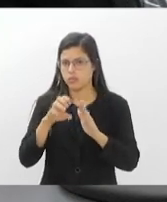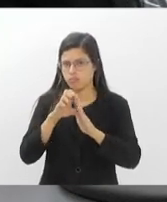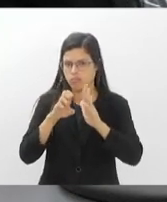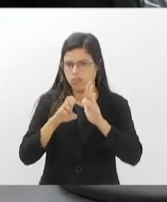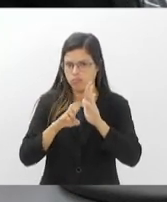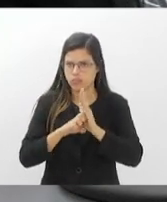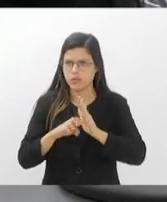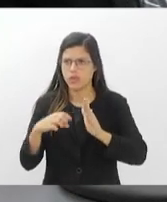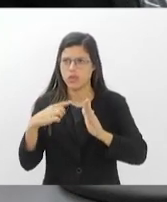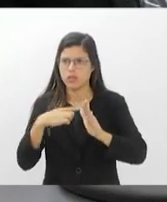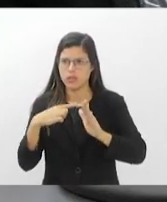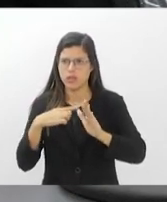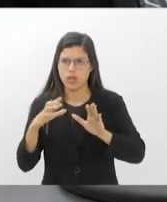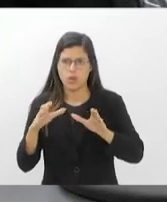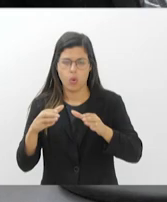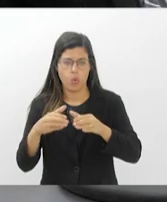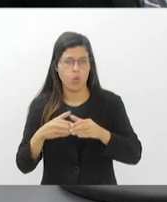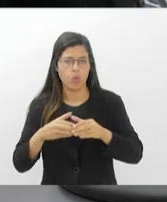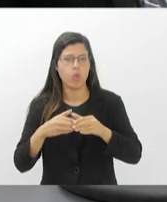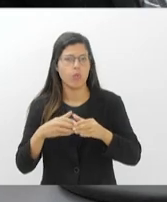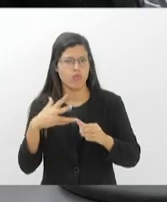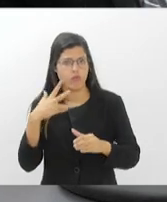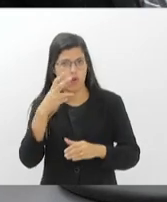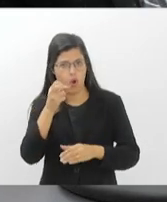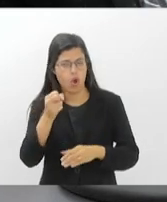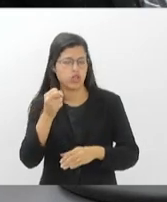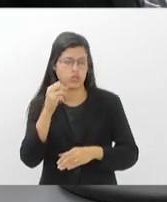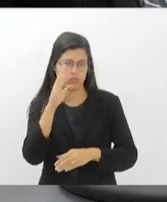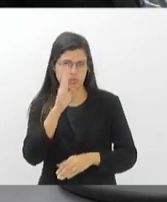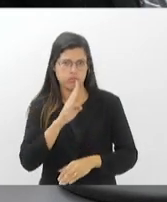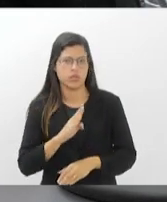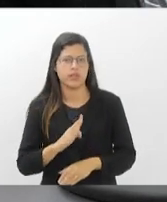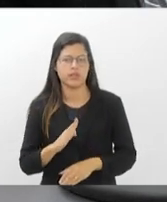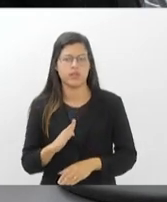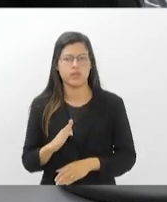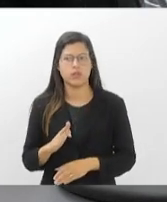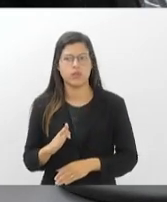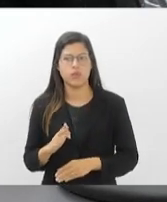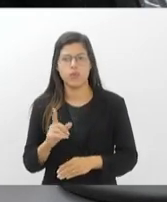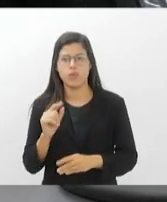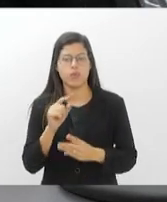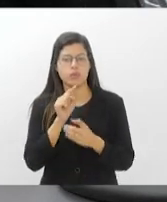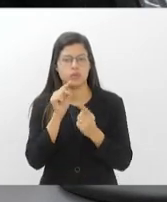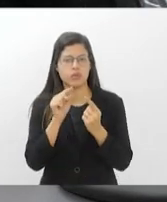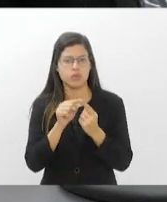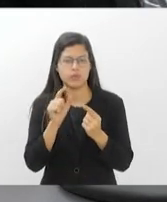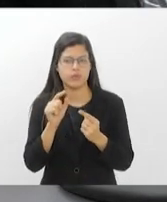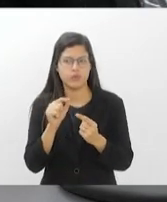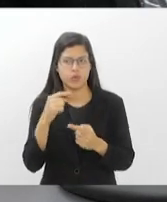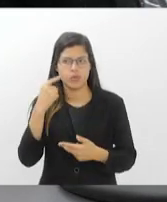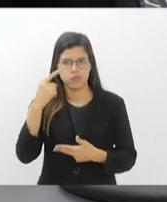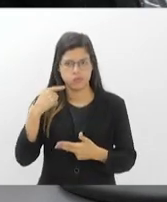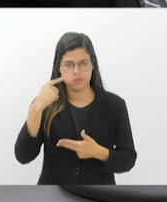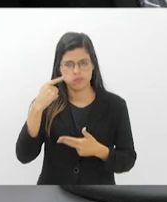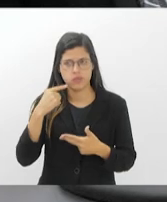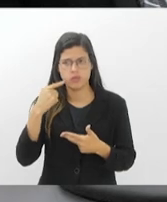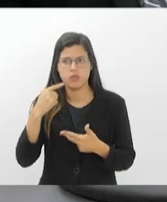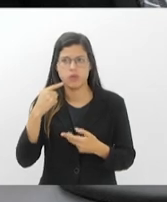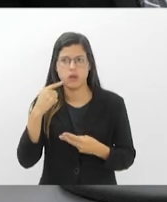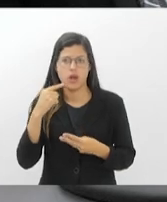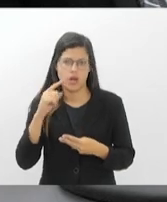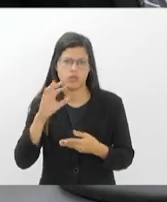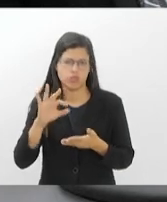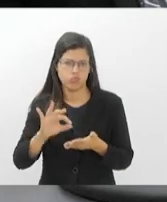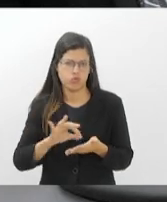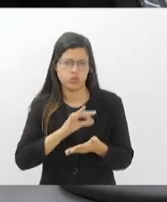do Brasil, entidades de classe mais fortes do Brasil, e o que se pretende é que o advogado devidamente inscrito possa